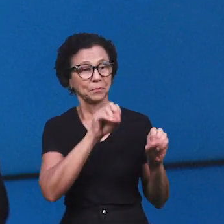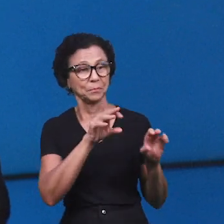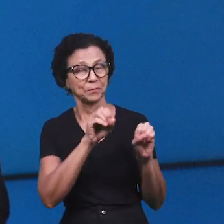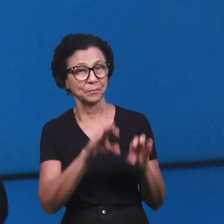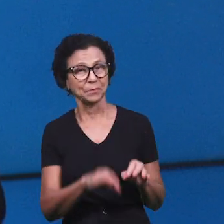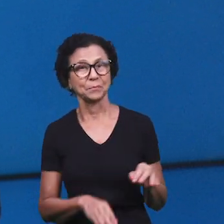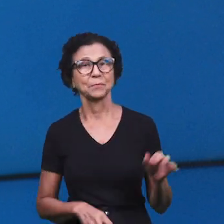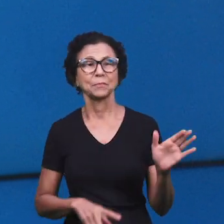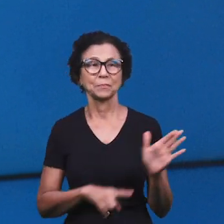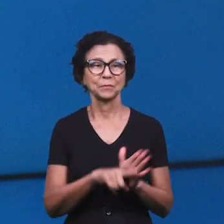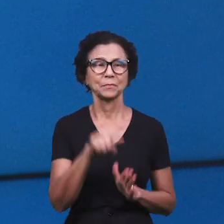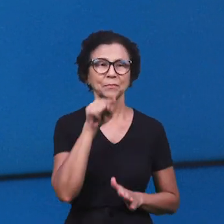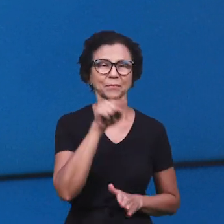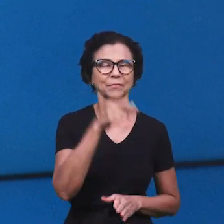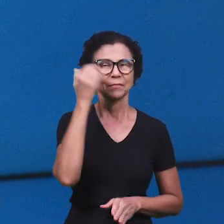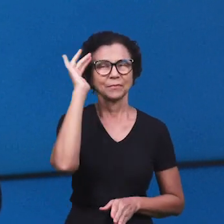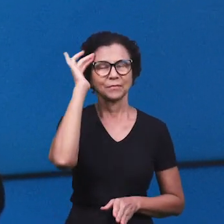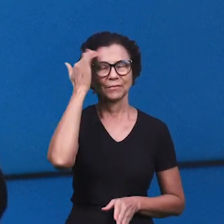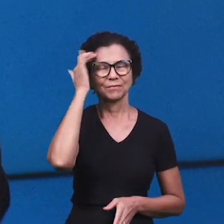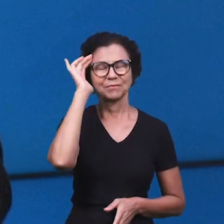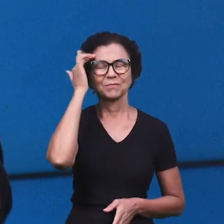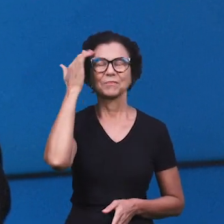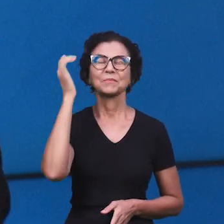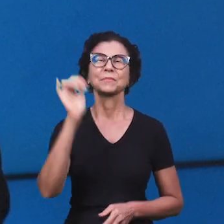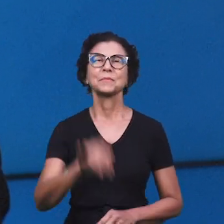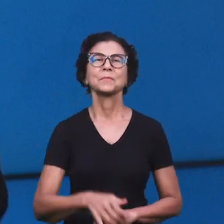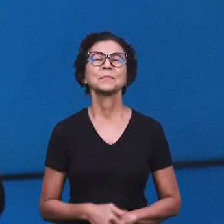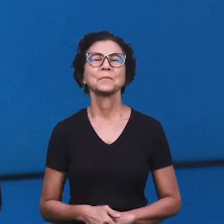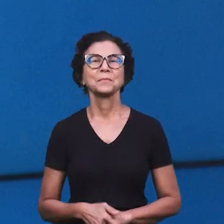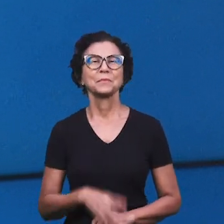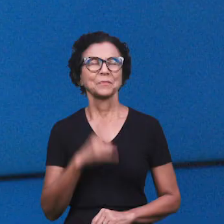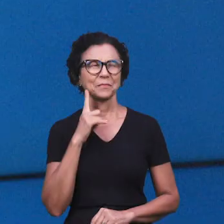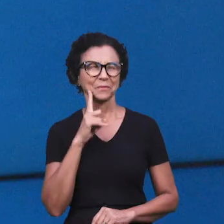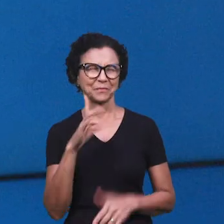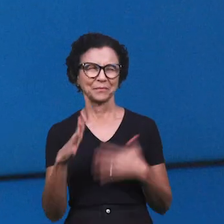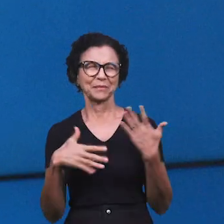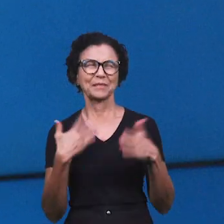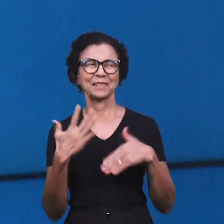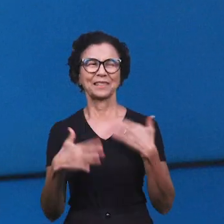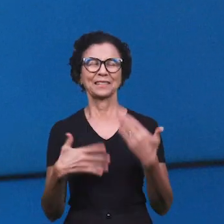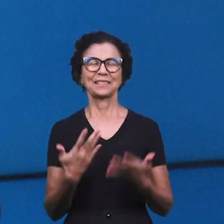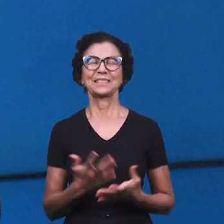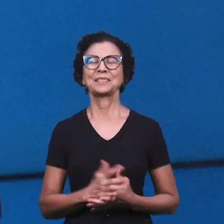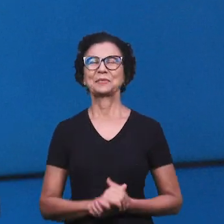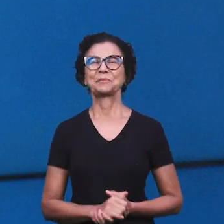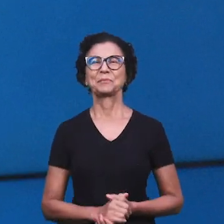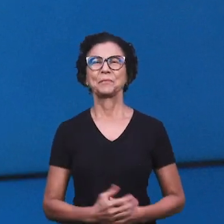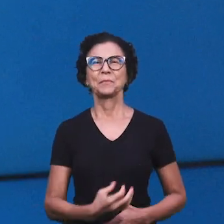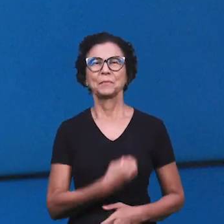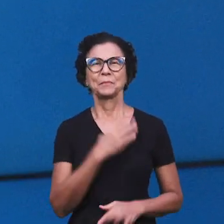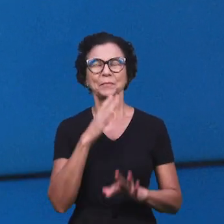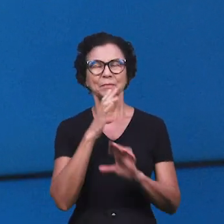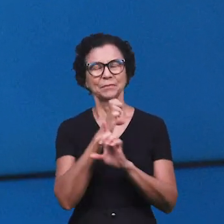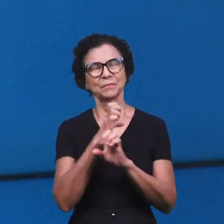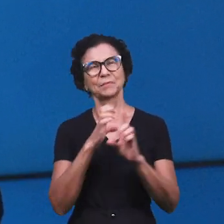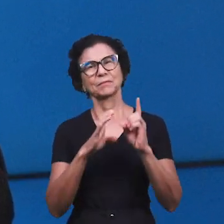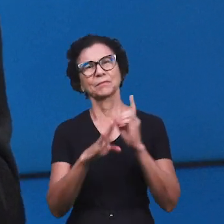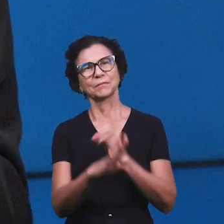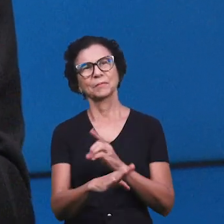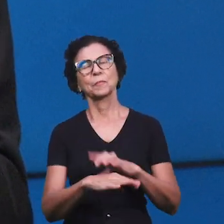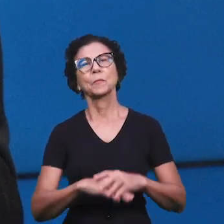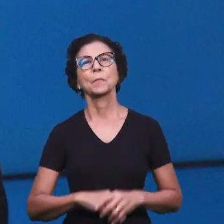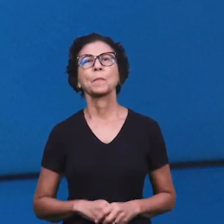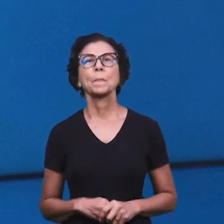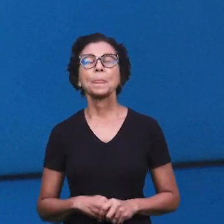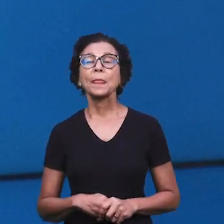no seu gestinho aí, né, de alegria, pôde participar da Escola Bíblica Dominical. Também